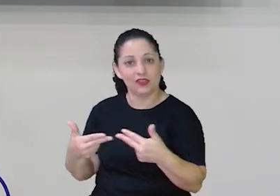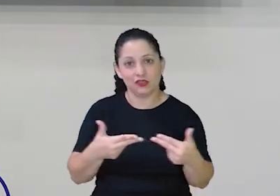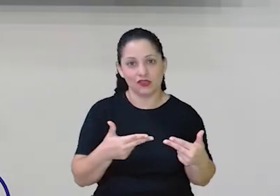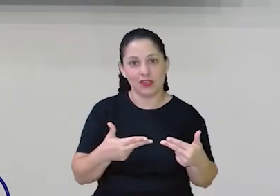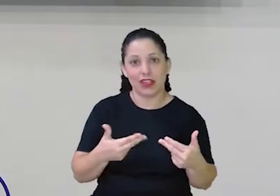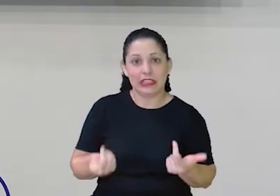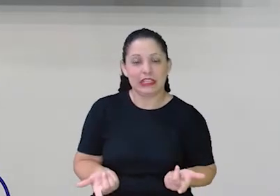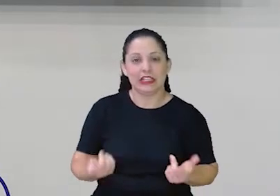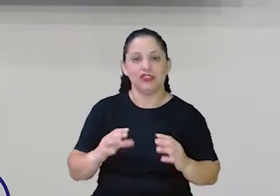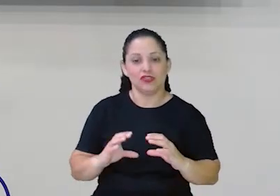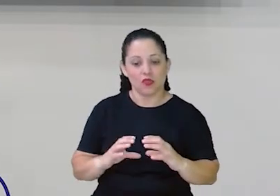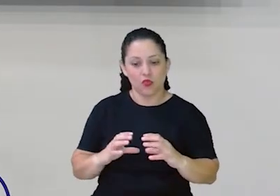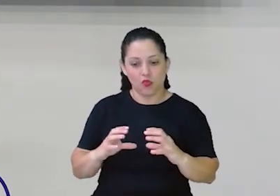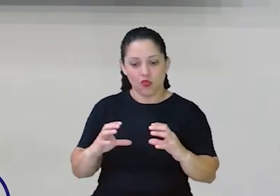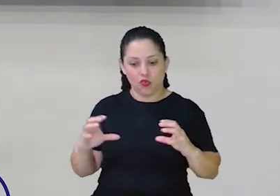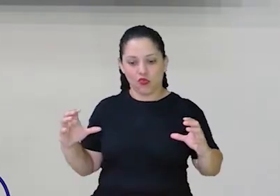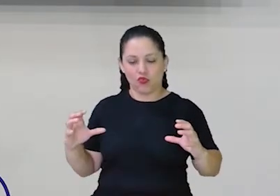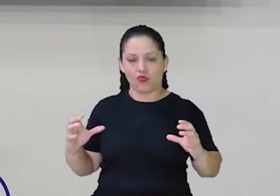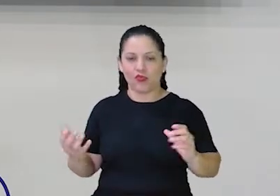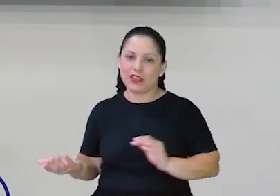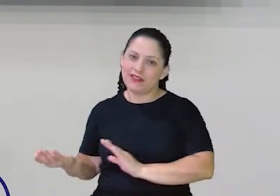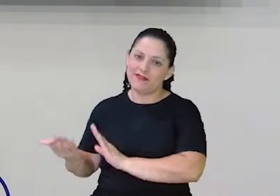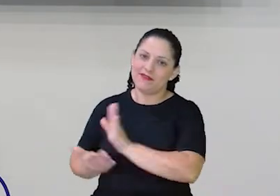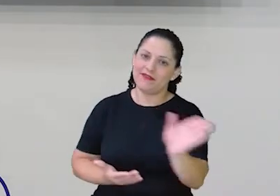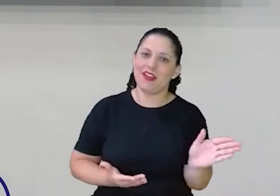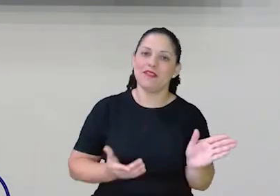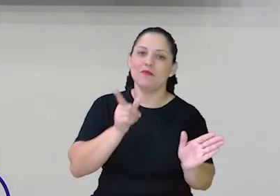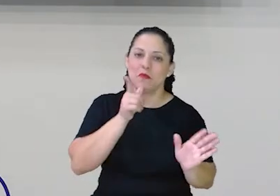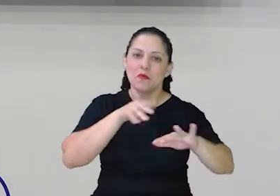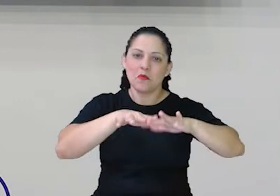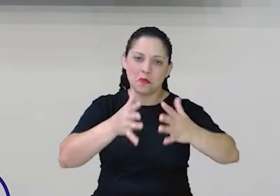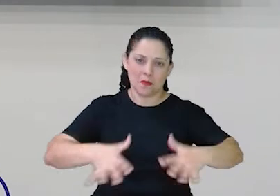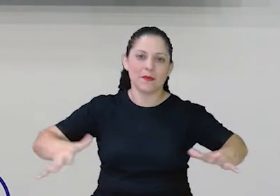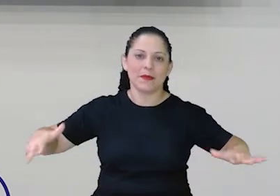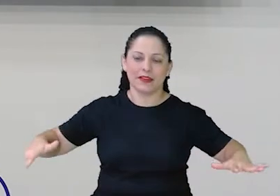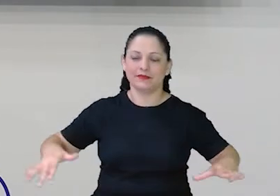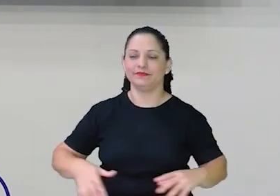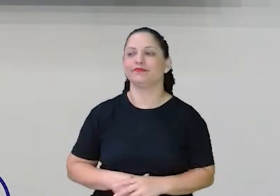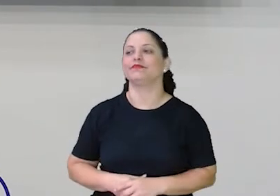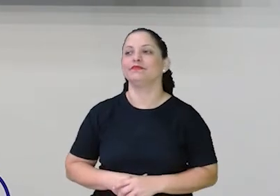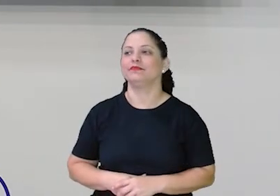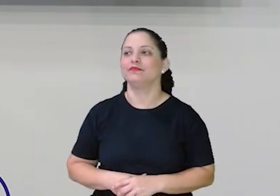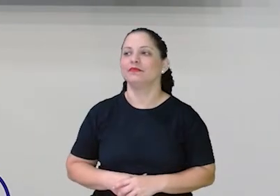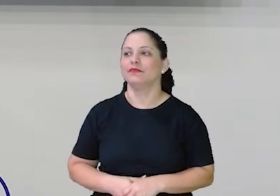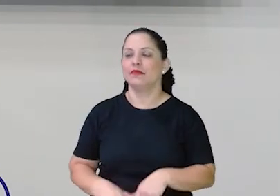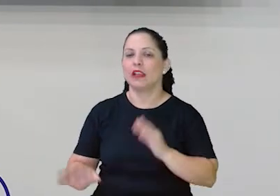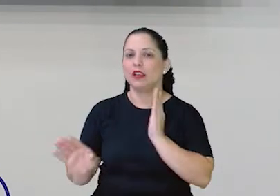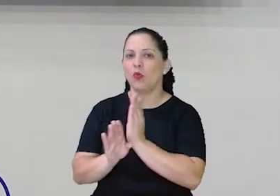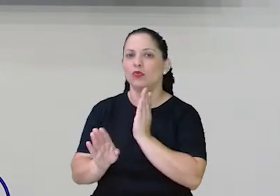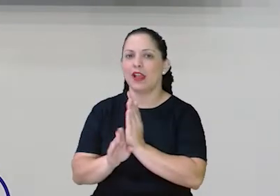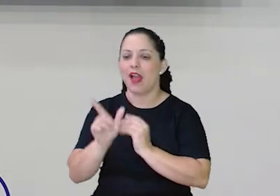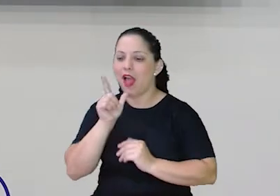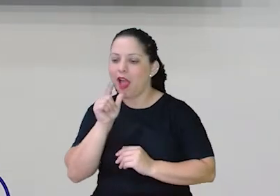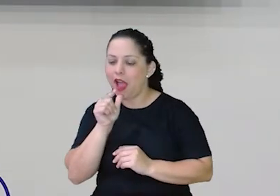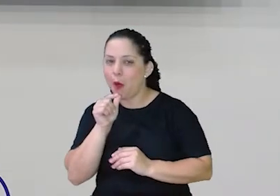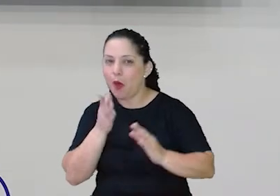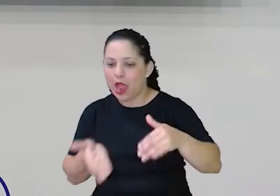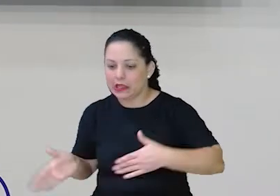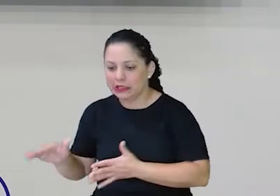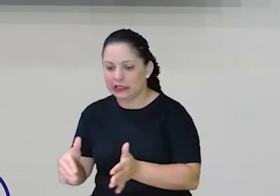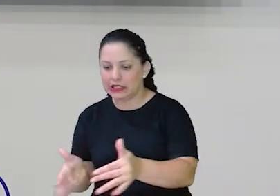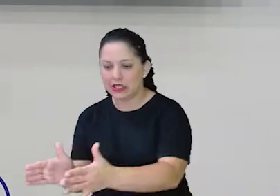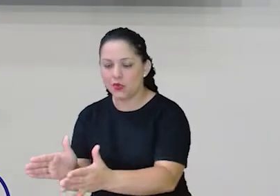para o mar, tá? Olha só, o que eu coloquei mais aqui, ó, onde há um encontro de águas de rio com a do mar